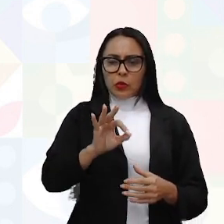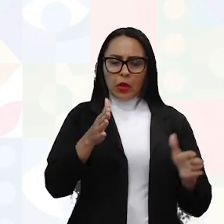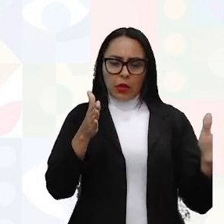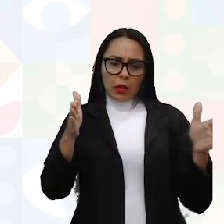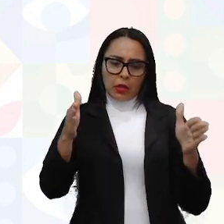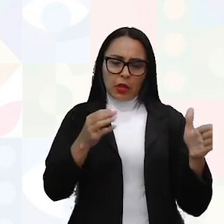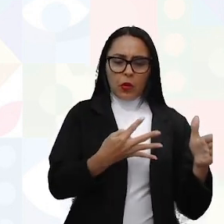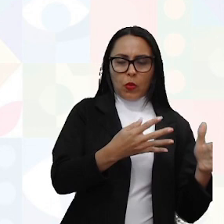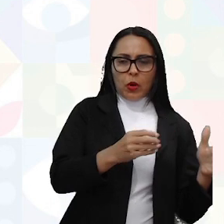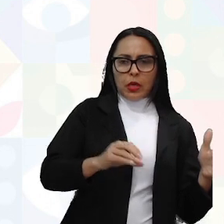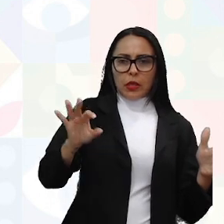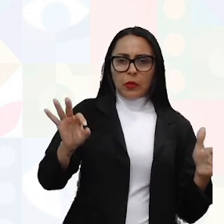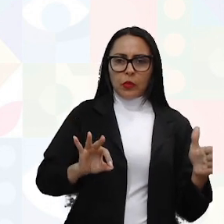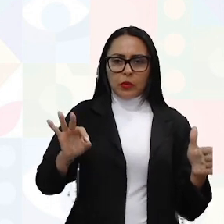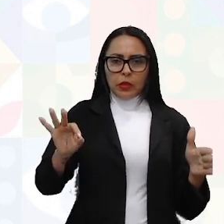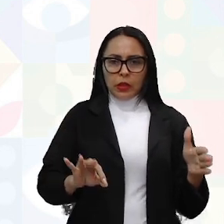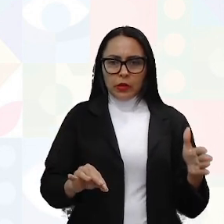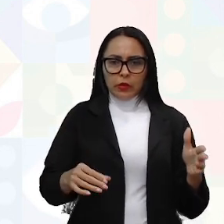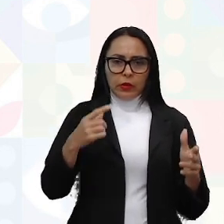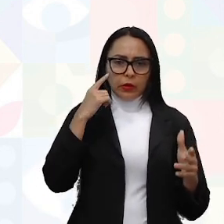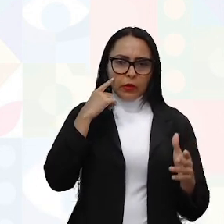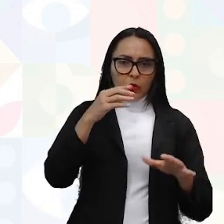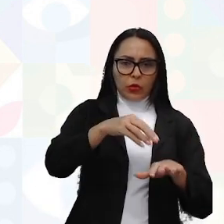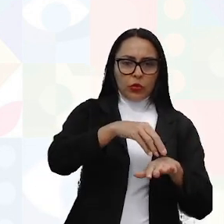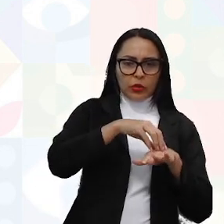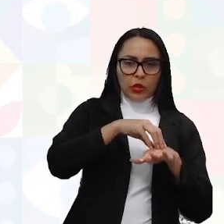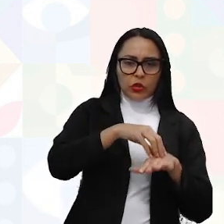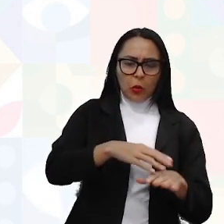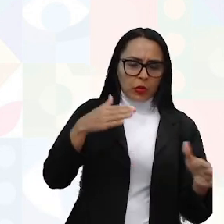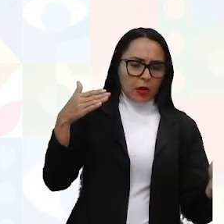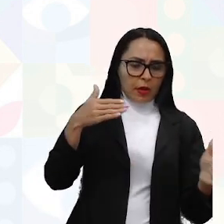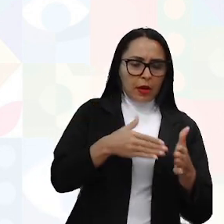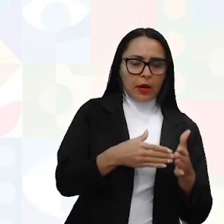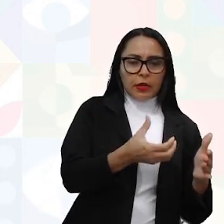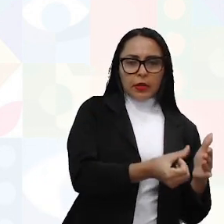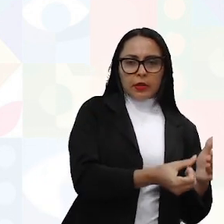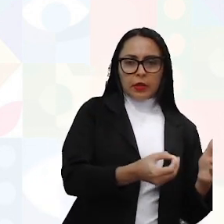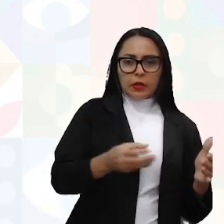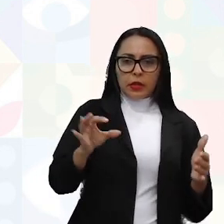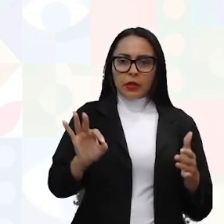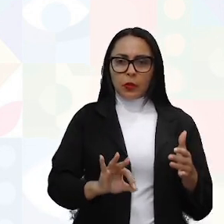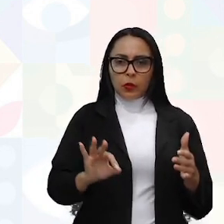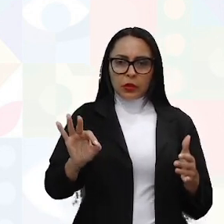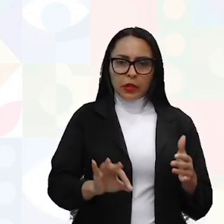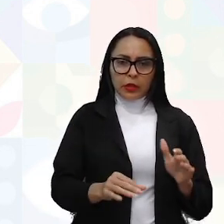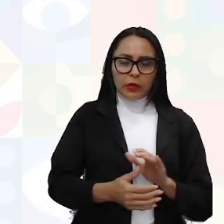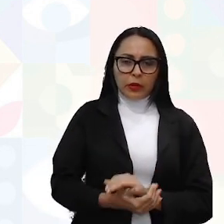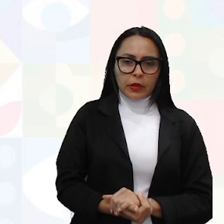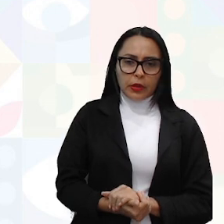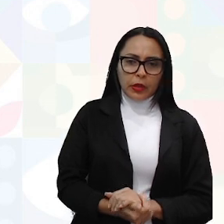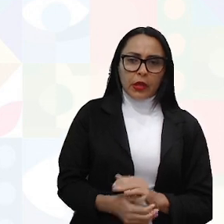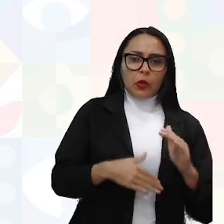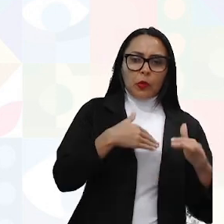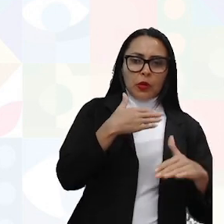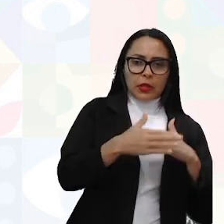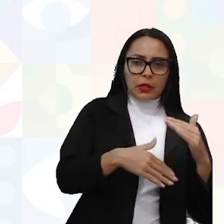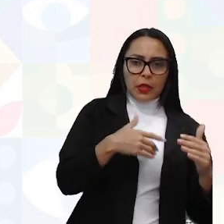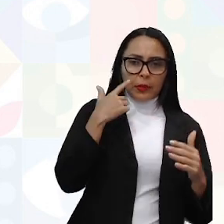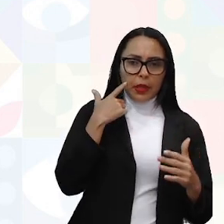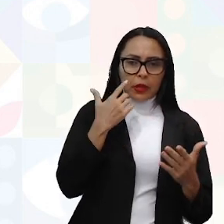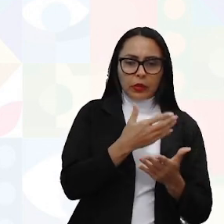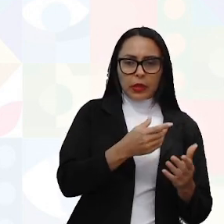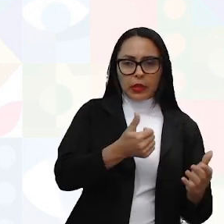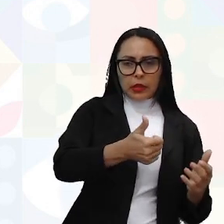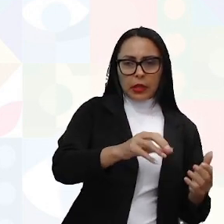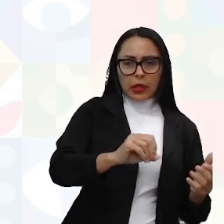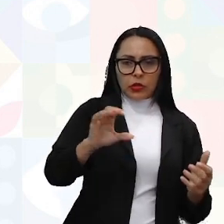40% dos custos logísticos, o transporte até 60% dos custos logísticos e o processamento de pedidos